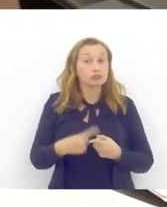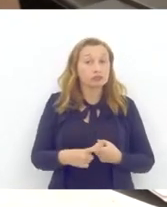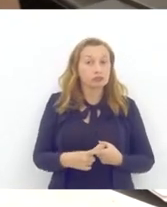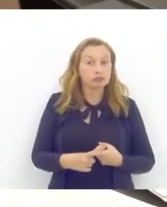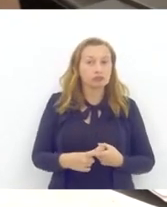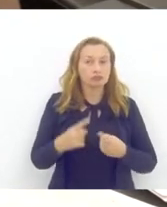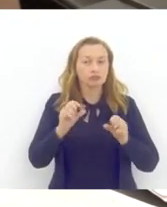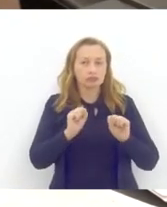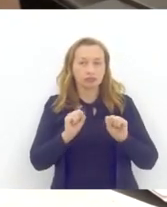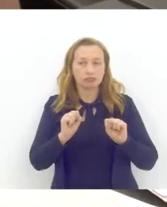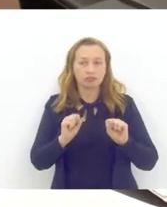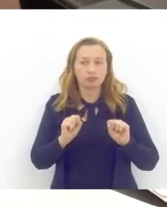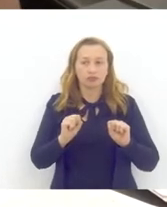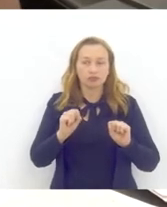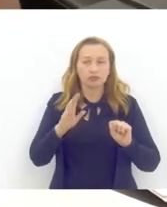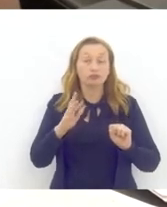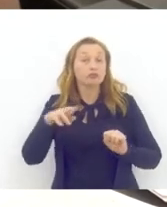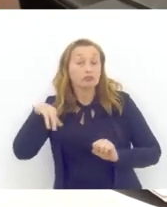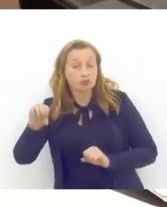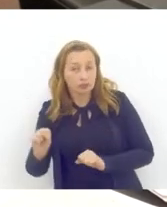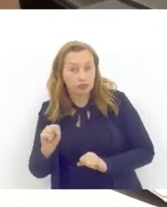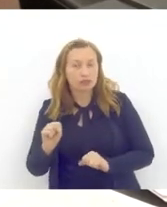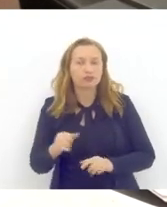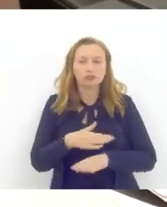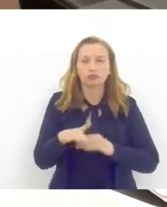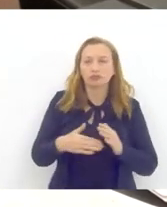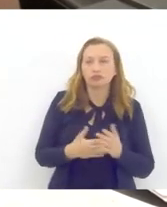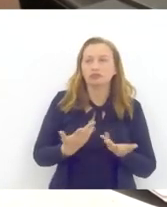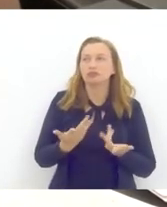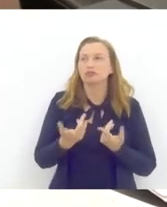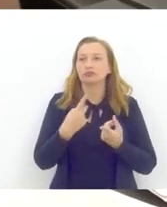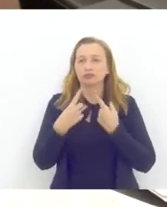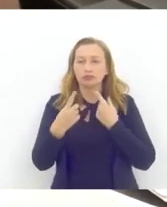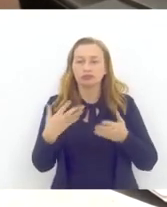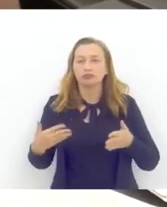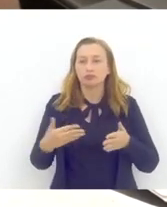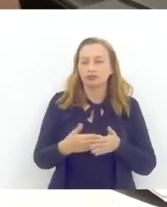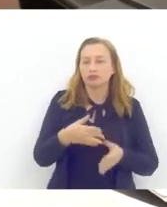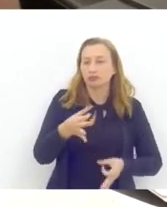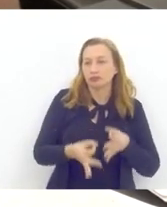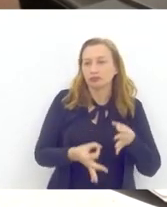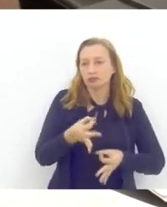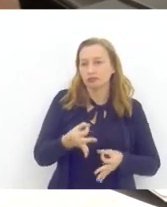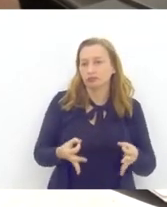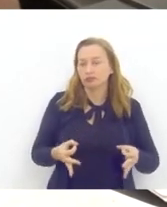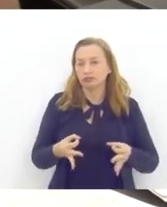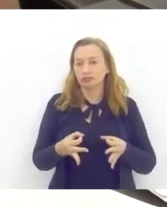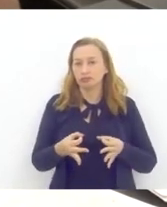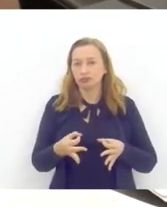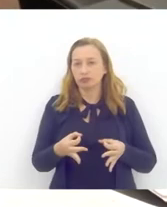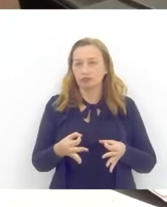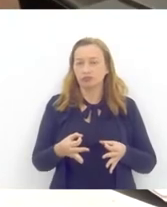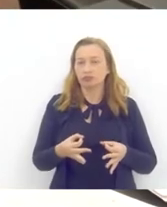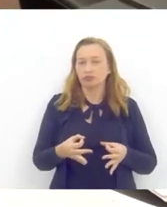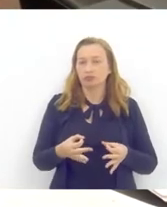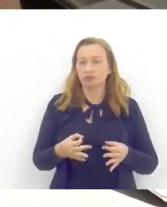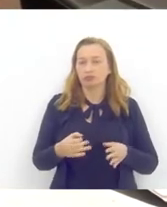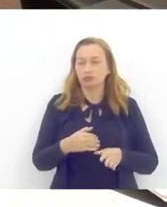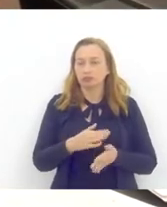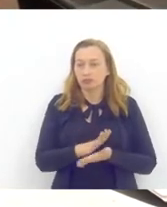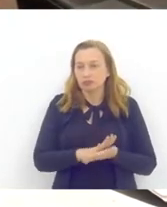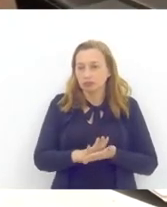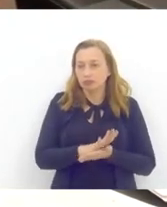esses 8 bilhões e toda essa decisão, até o julgamento do Supremo, não houve qualquer participação dos municípios que também